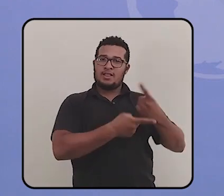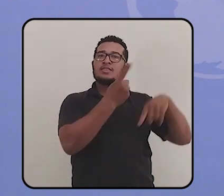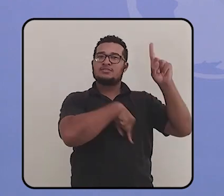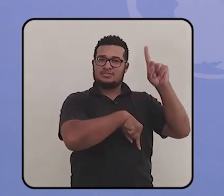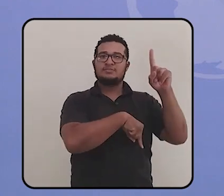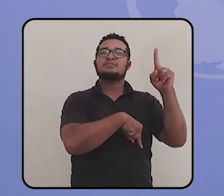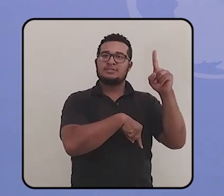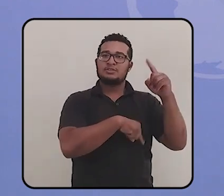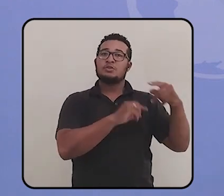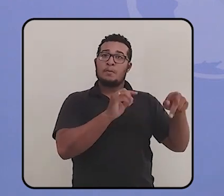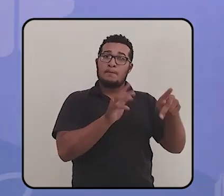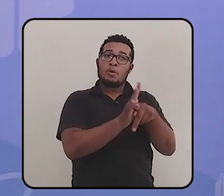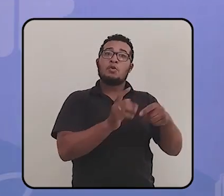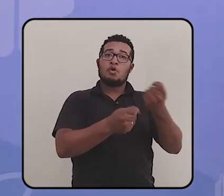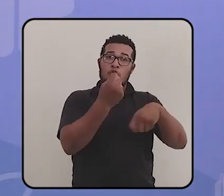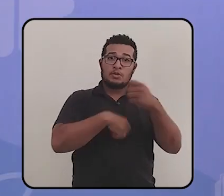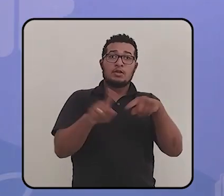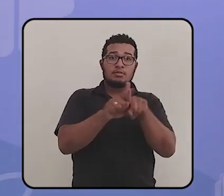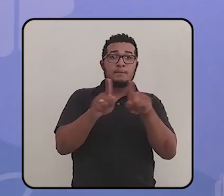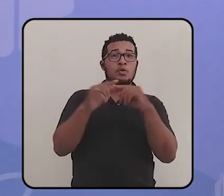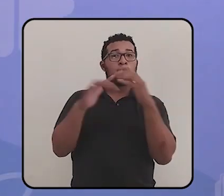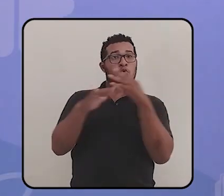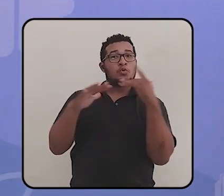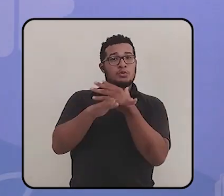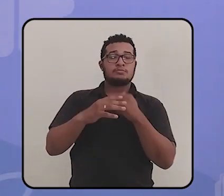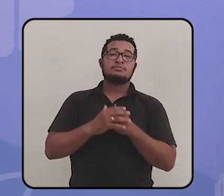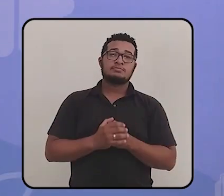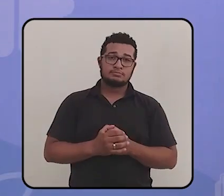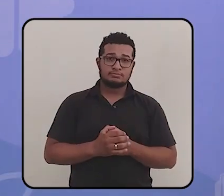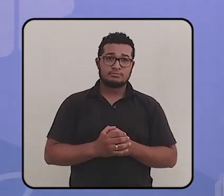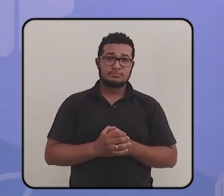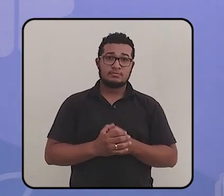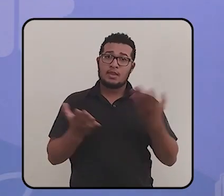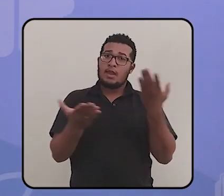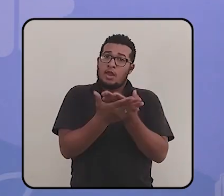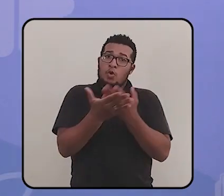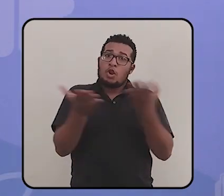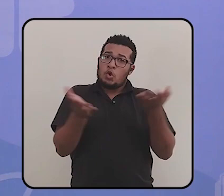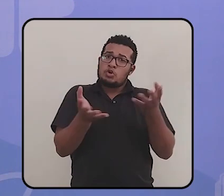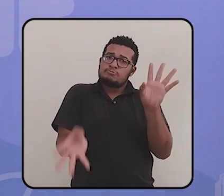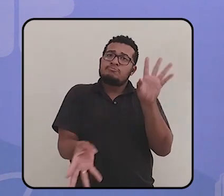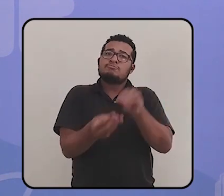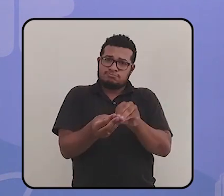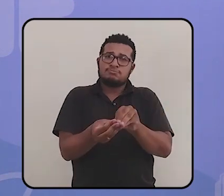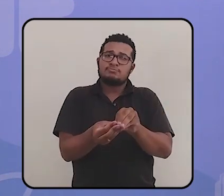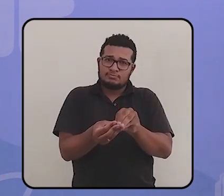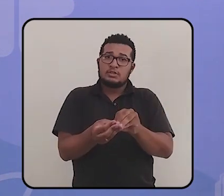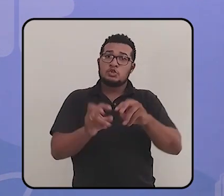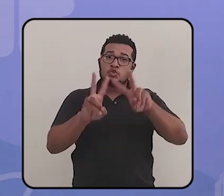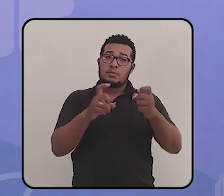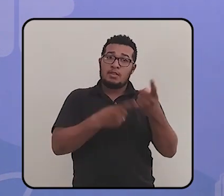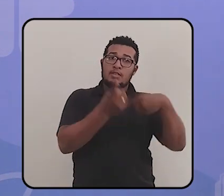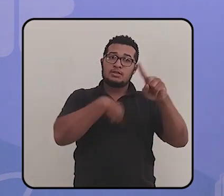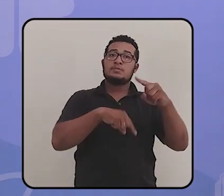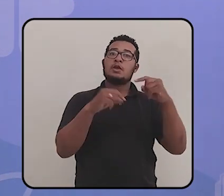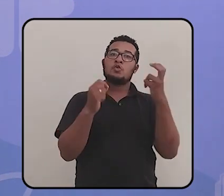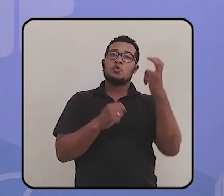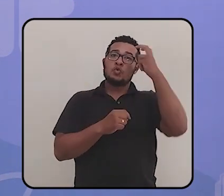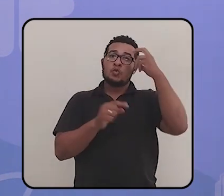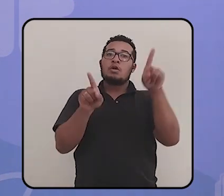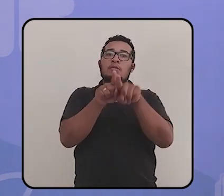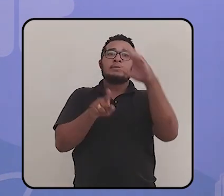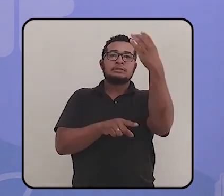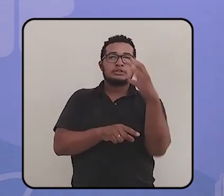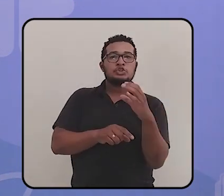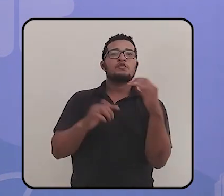urbano e é super nossa aula sobre renascimento comercial-urbano cultural científico